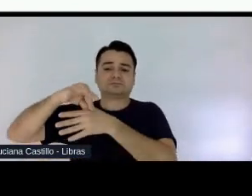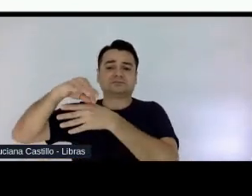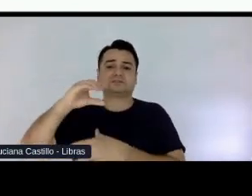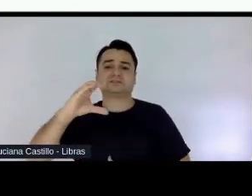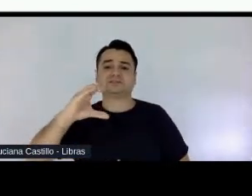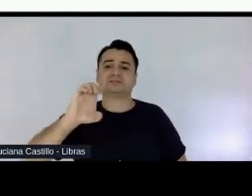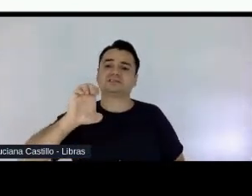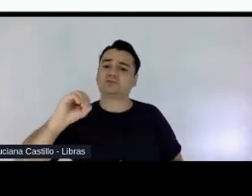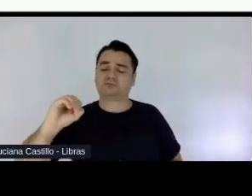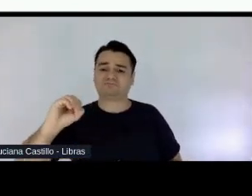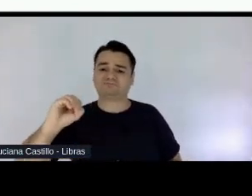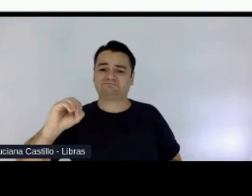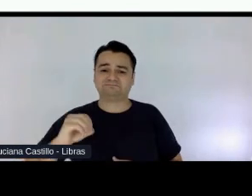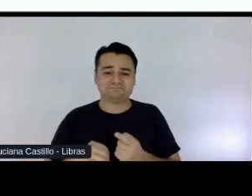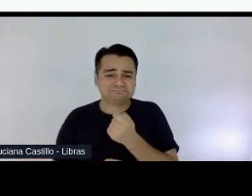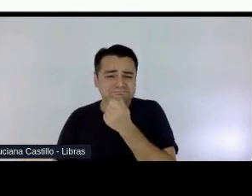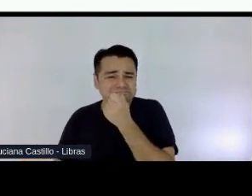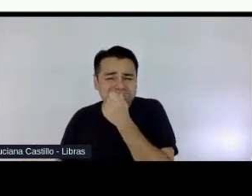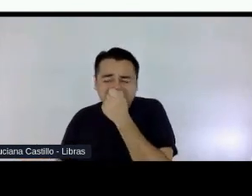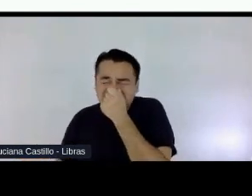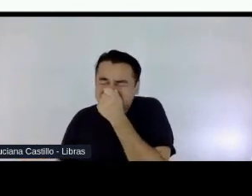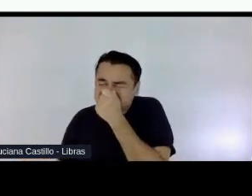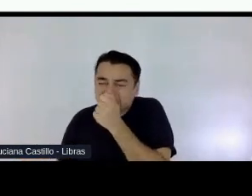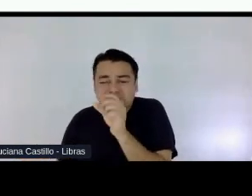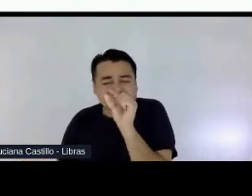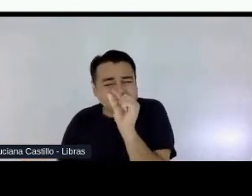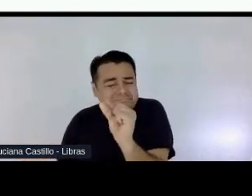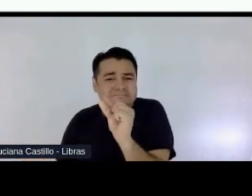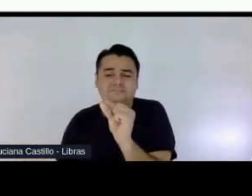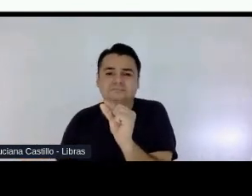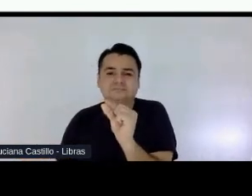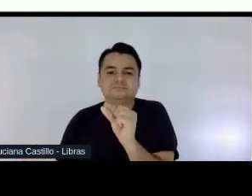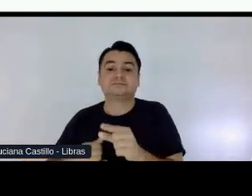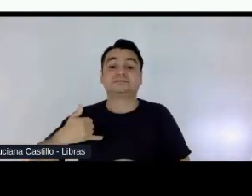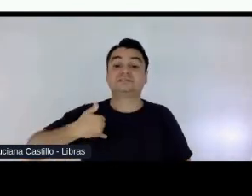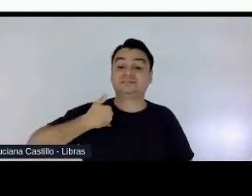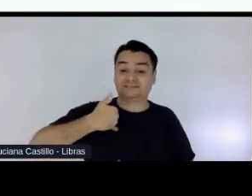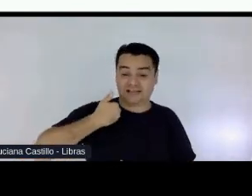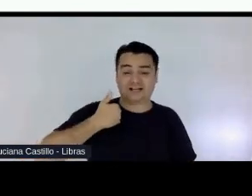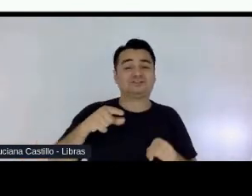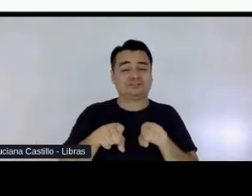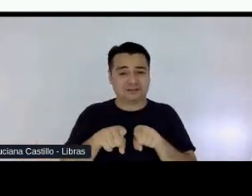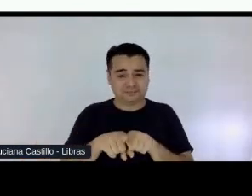também está olhando aqui, né? Então, dentro dos grupos que a gente está analisando, a questão da faixa etária.